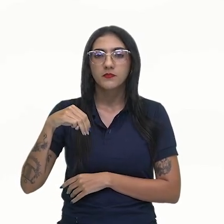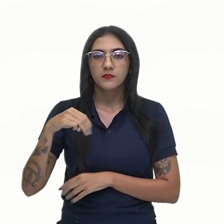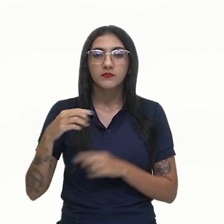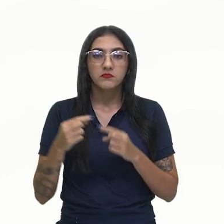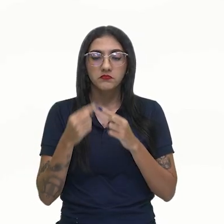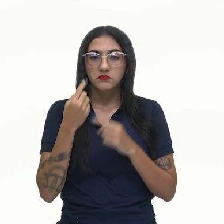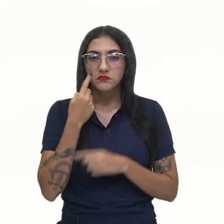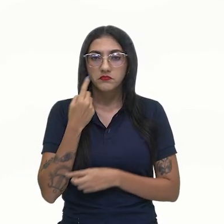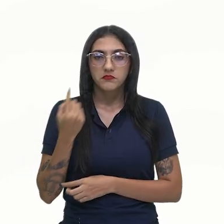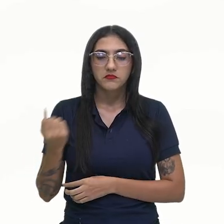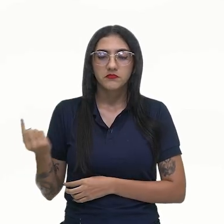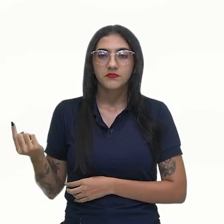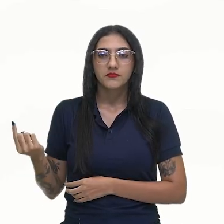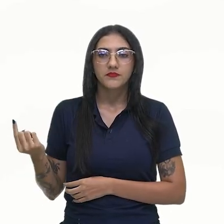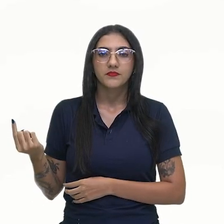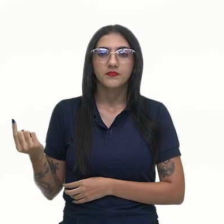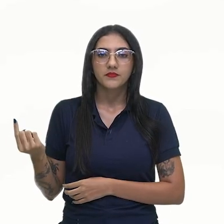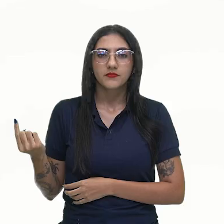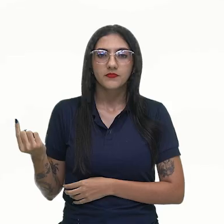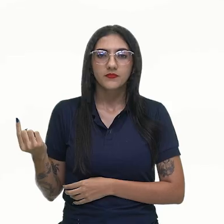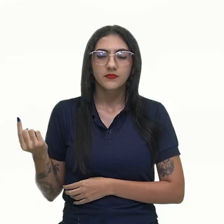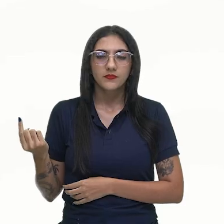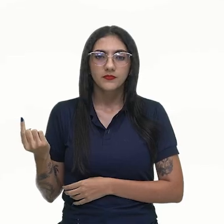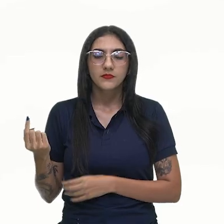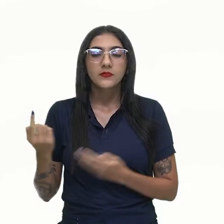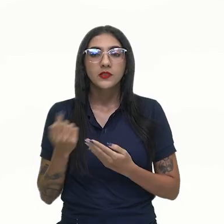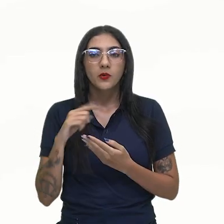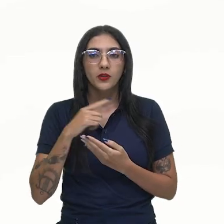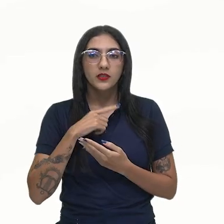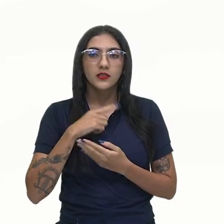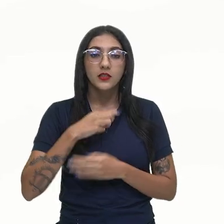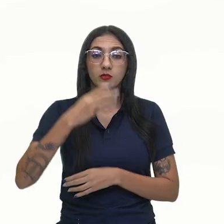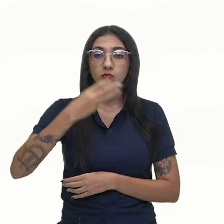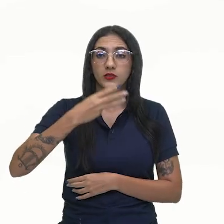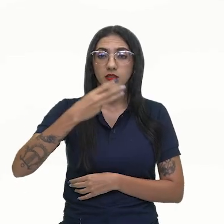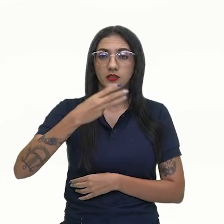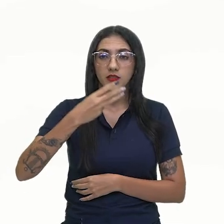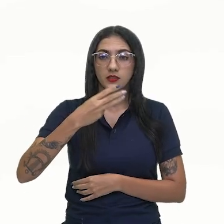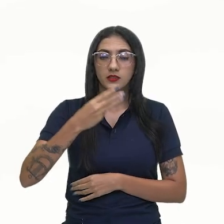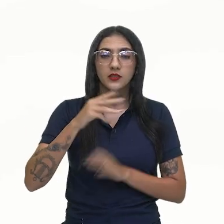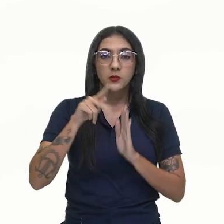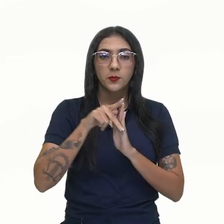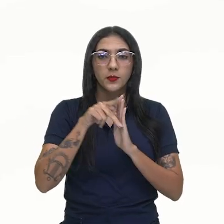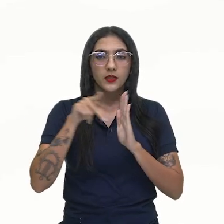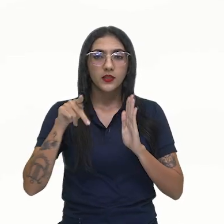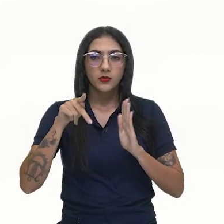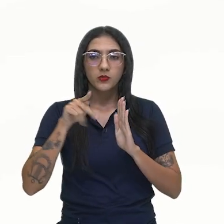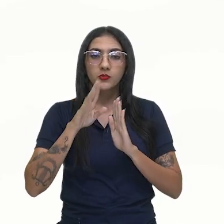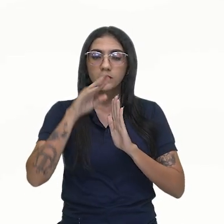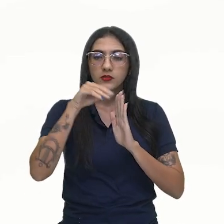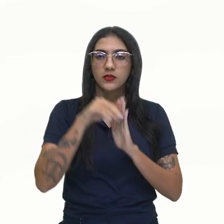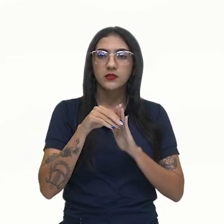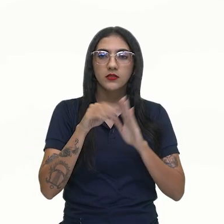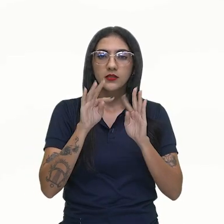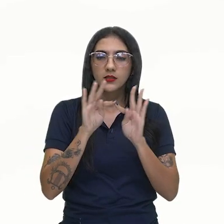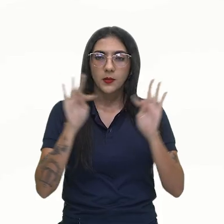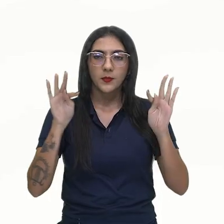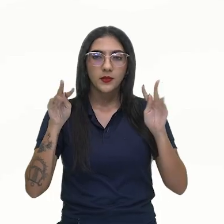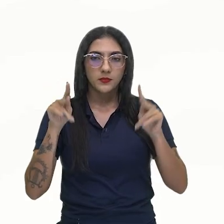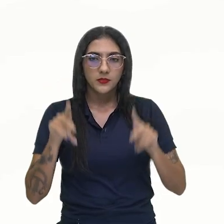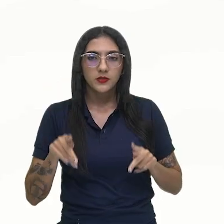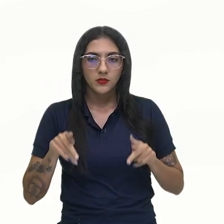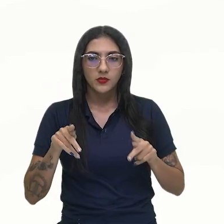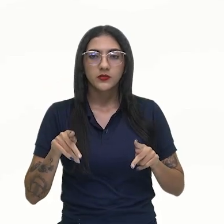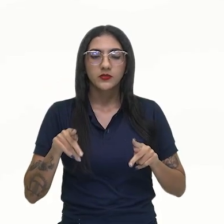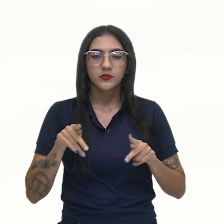quantos aqui? 6. Quer dizer que esse elemento está no terceiro período da família, aí, nesse caso, da